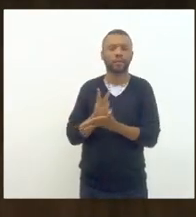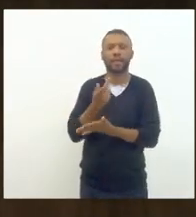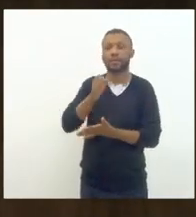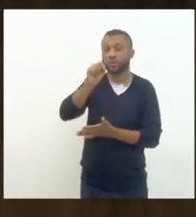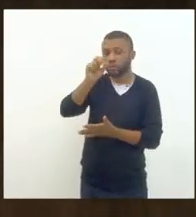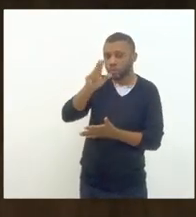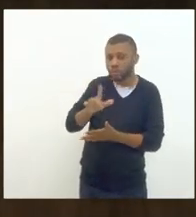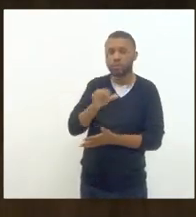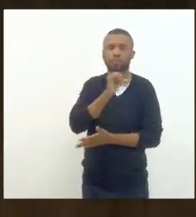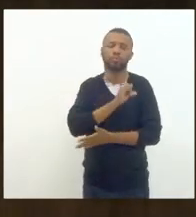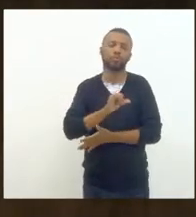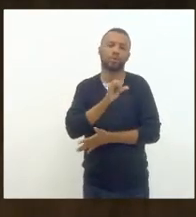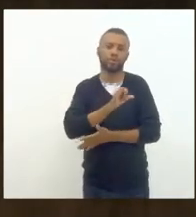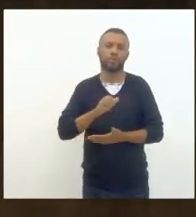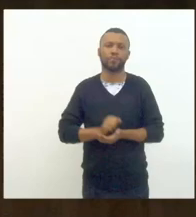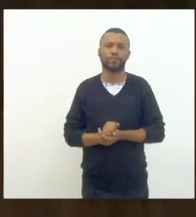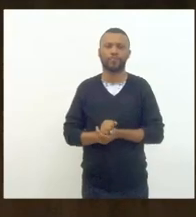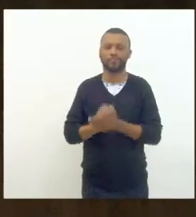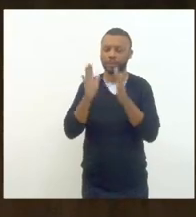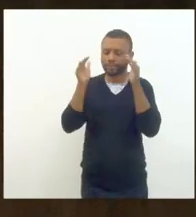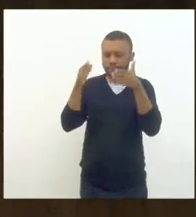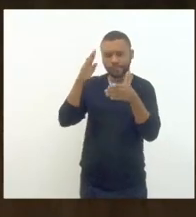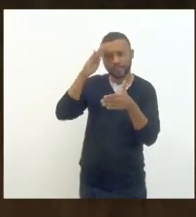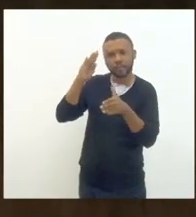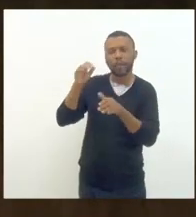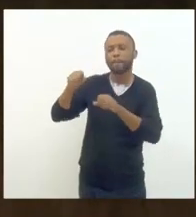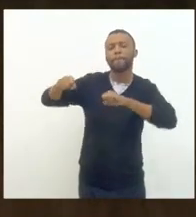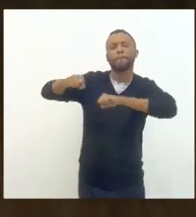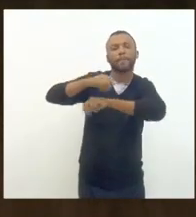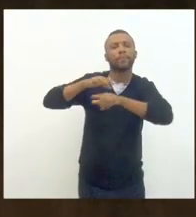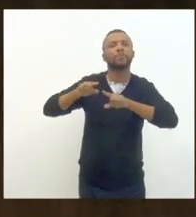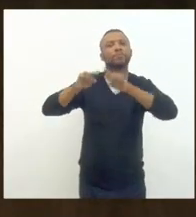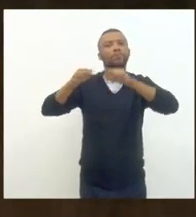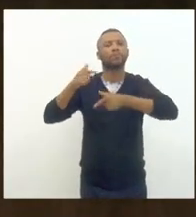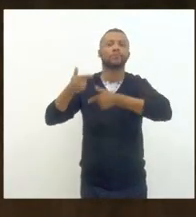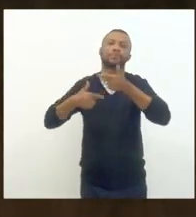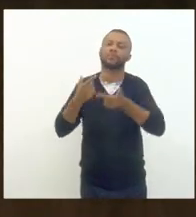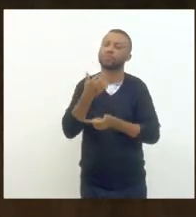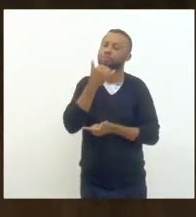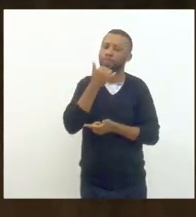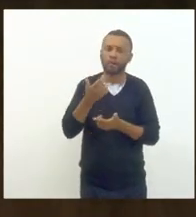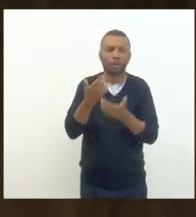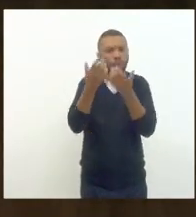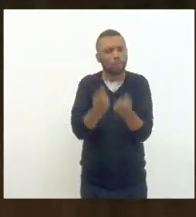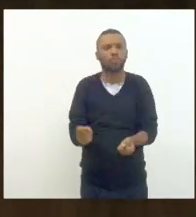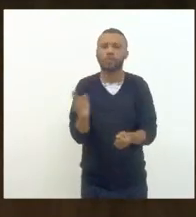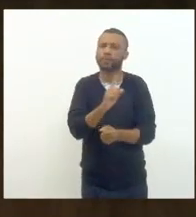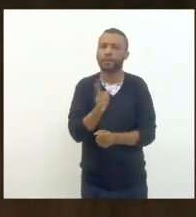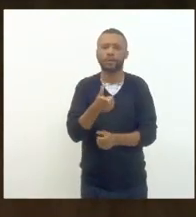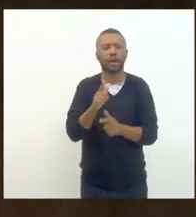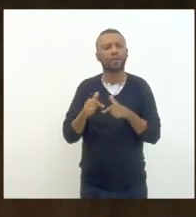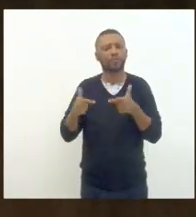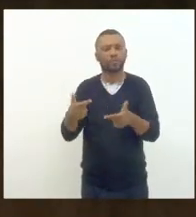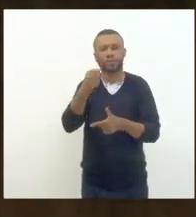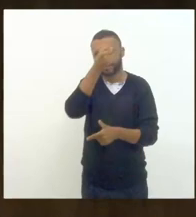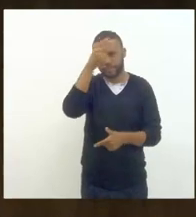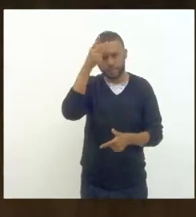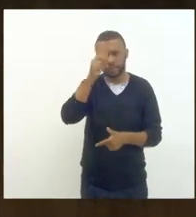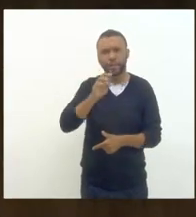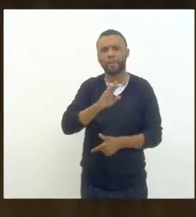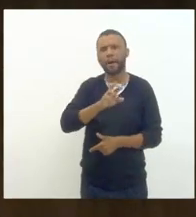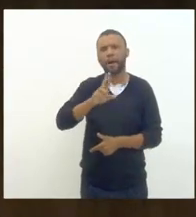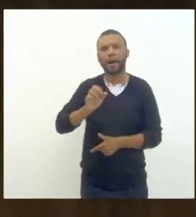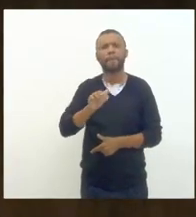Fluminense, particularmente sobre o movimento dos trabalhadores. Então, repúdio a atitude da Prefeitura de Barra Mansa e de sua